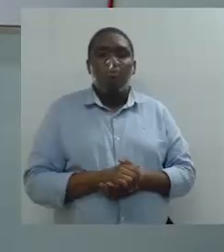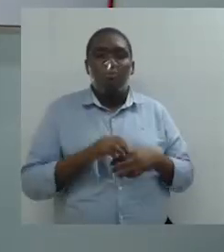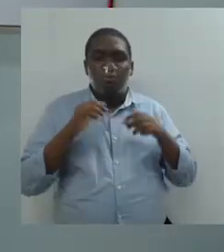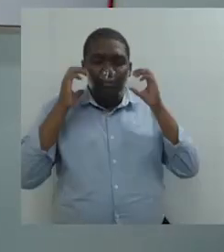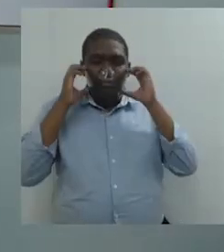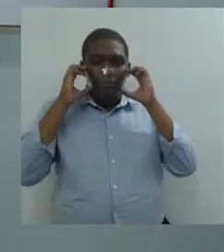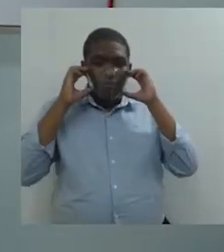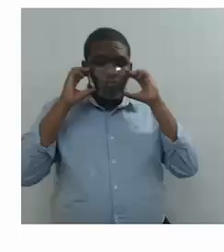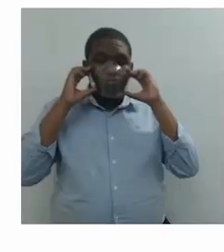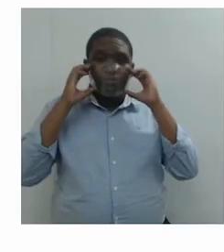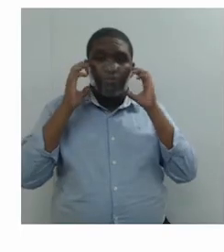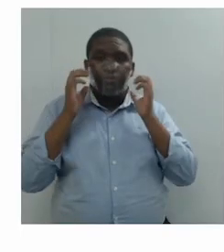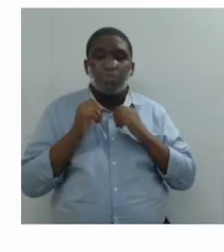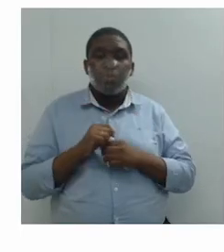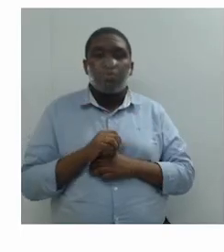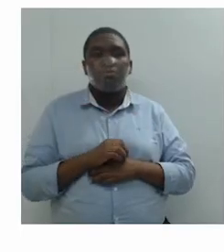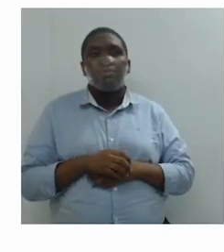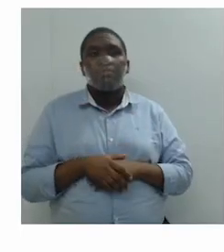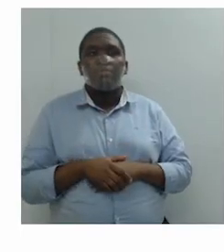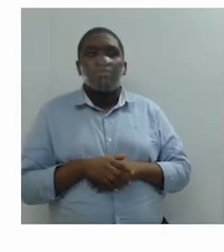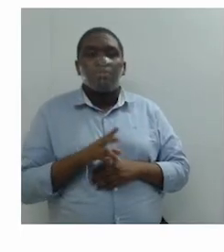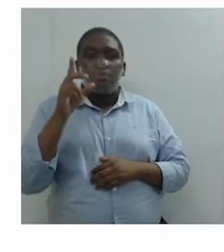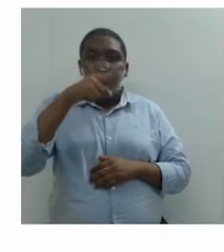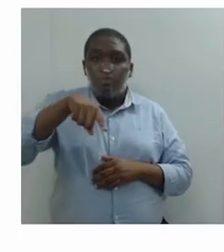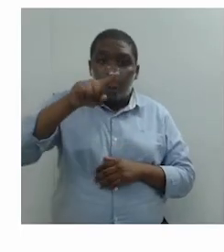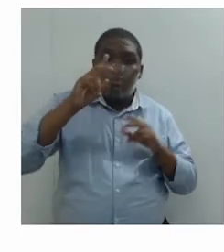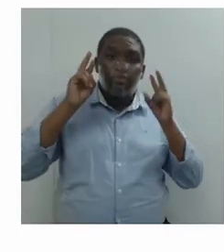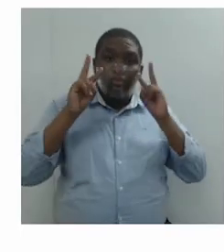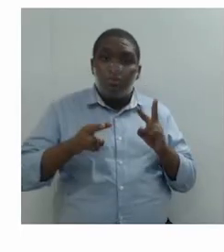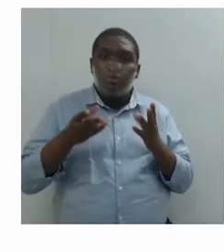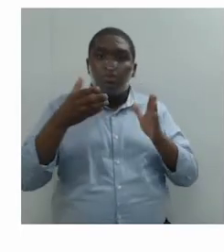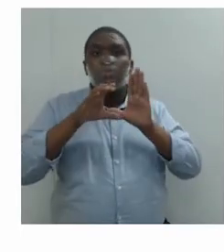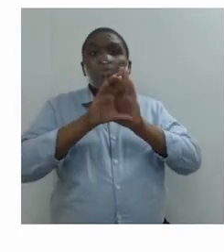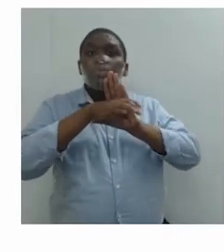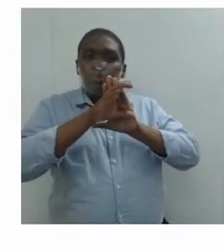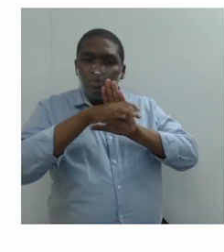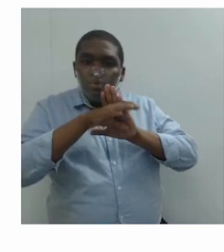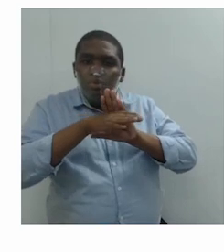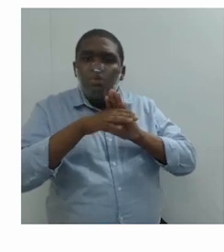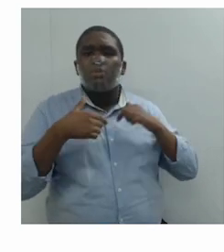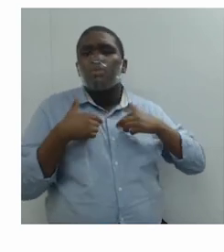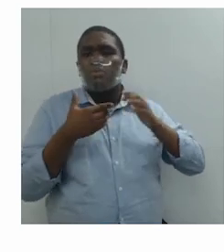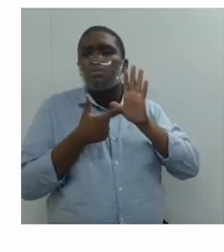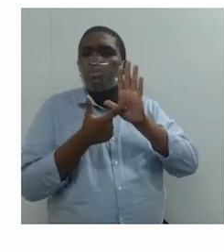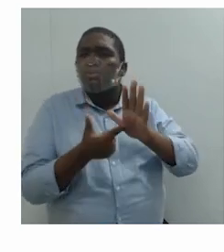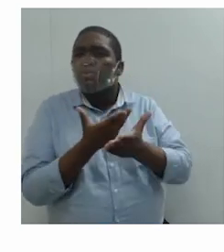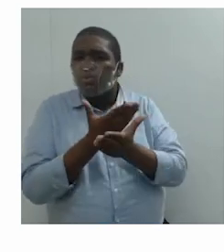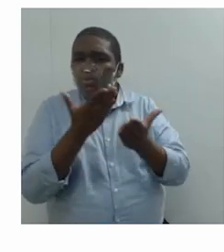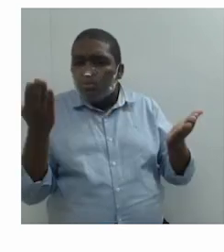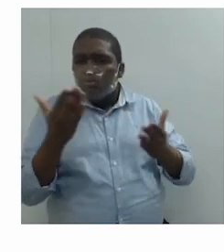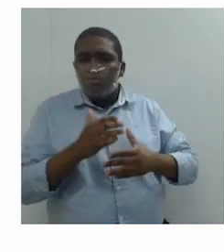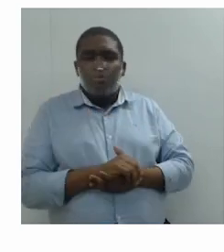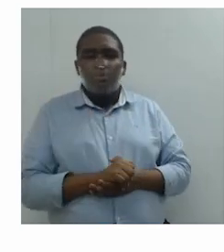Observem aqui esses conceitos que eu trago para vocês.